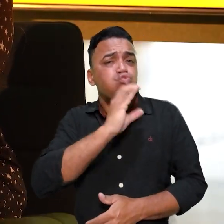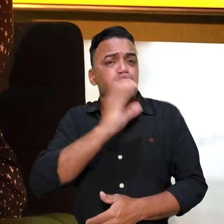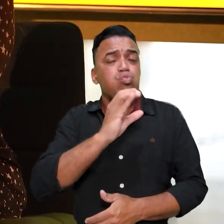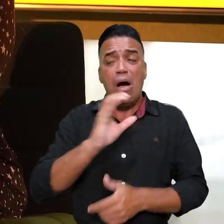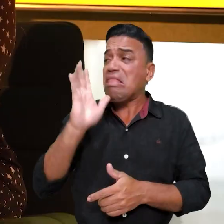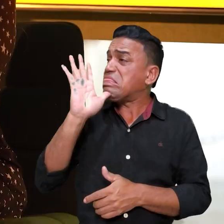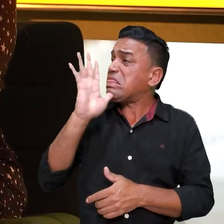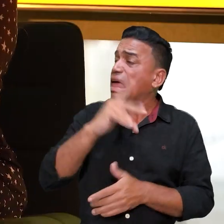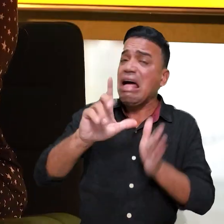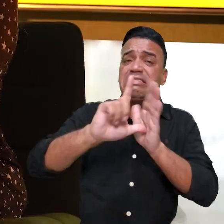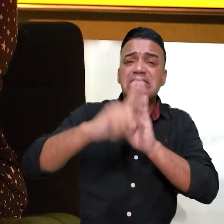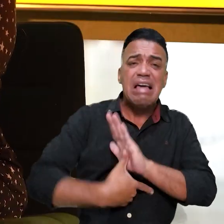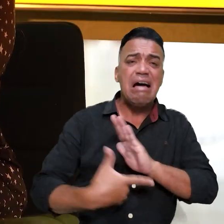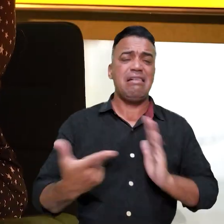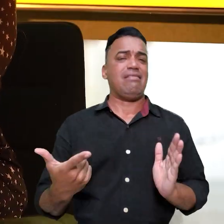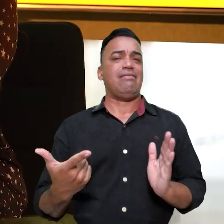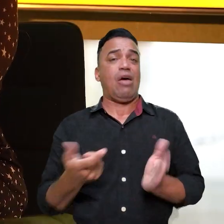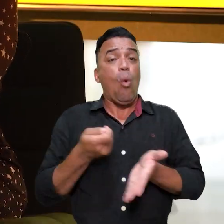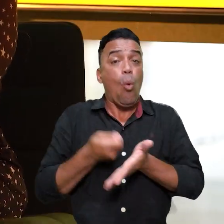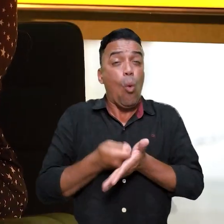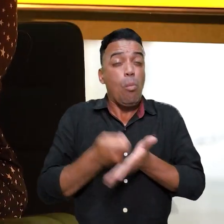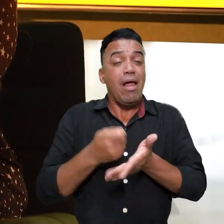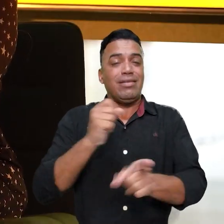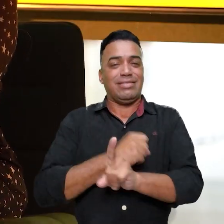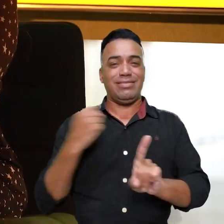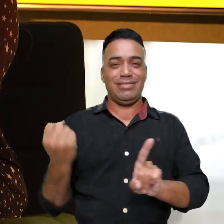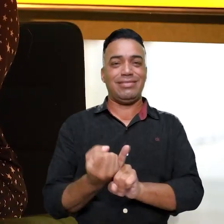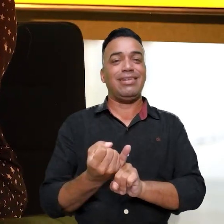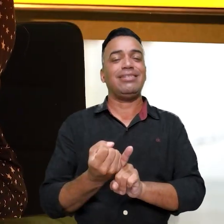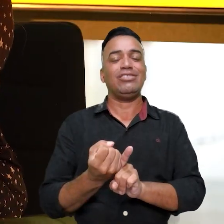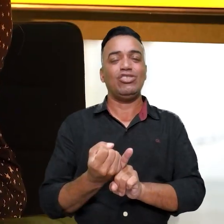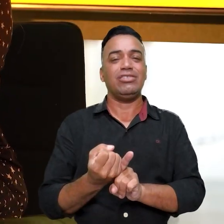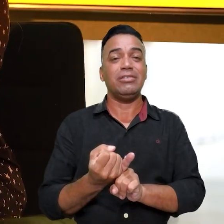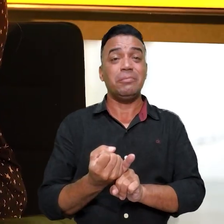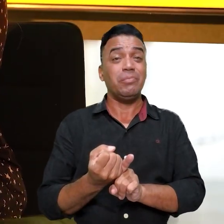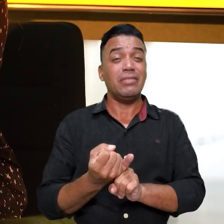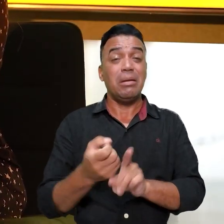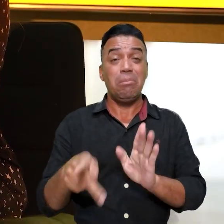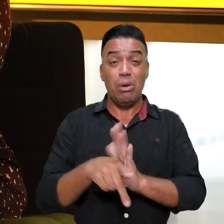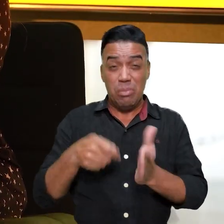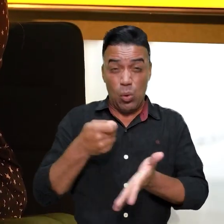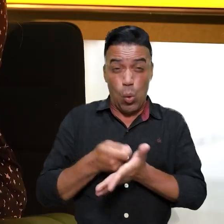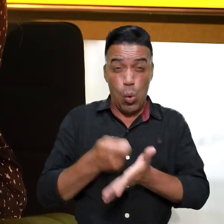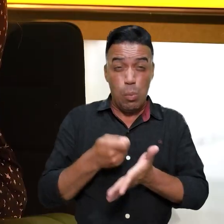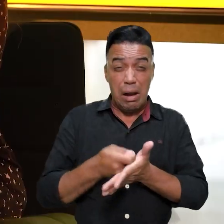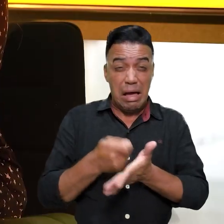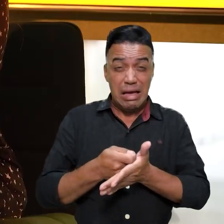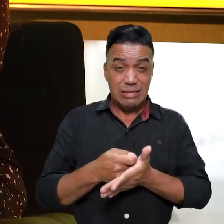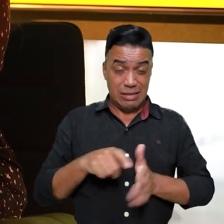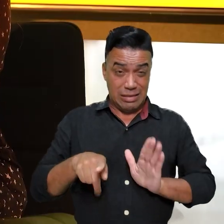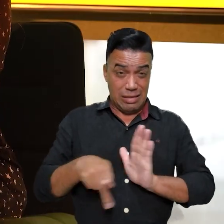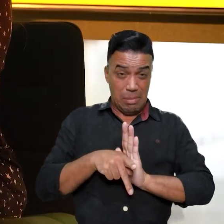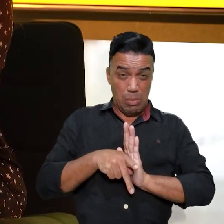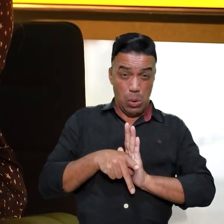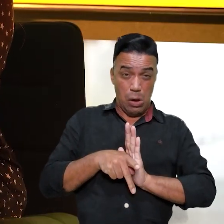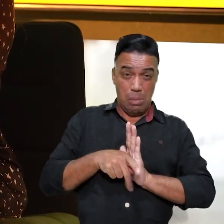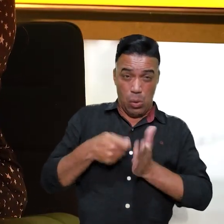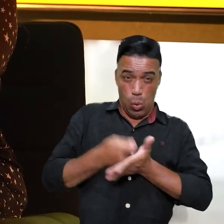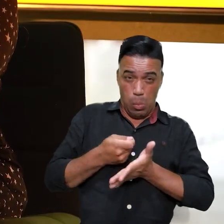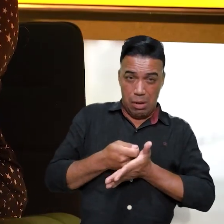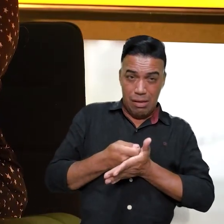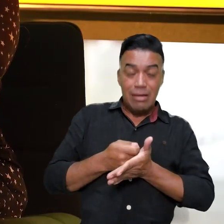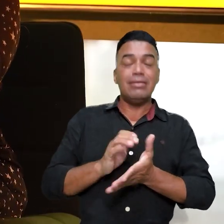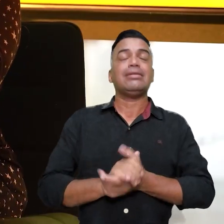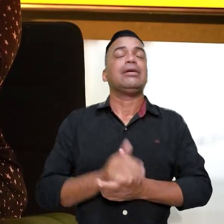está atrasada. Essa cobrança, que acaba, inclusive, sendo uma cobrança, uma autocobrança,